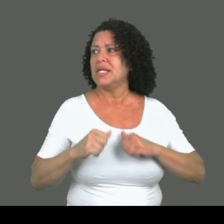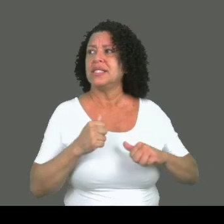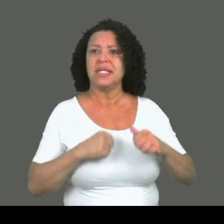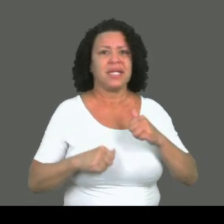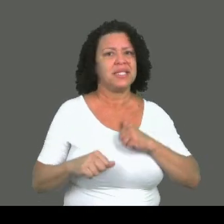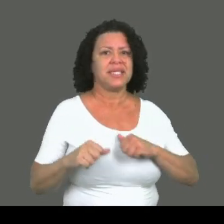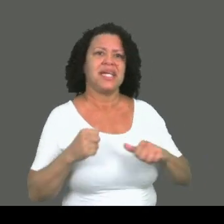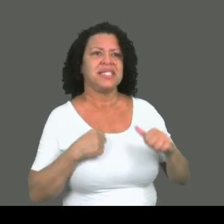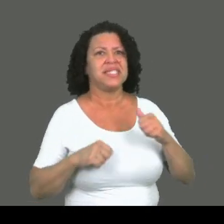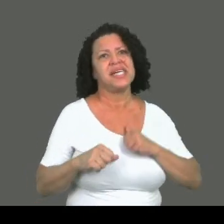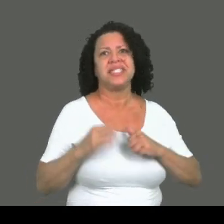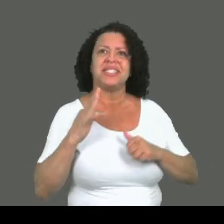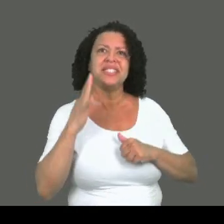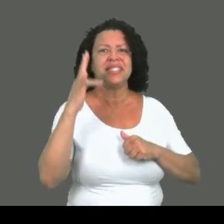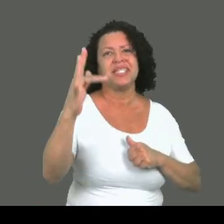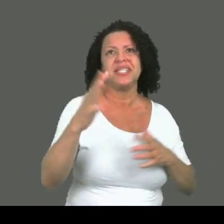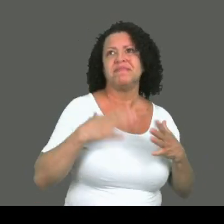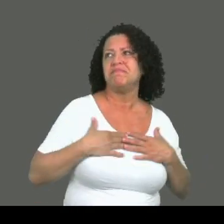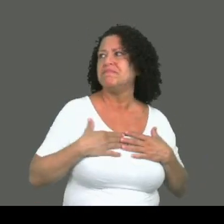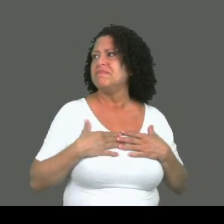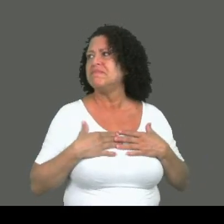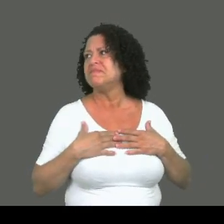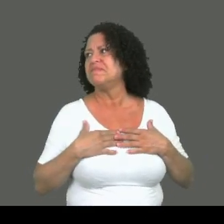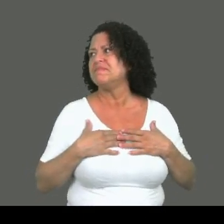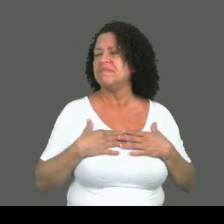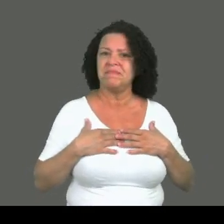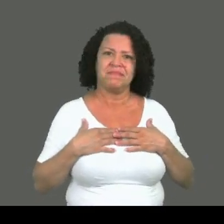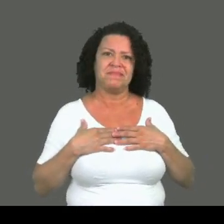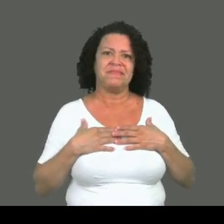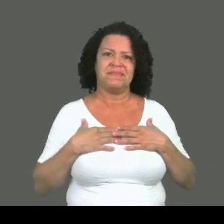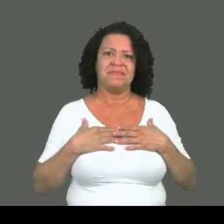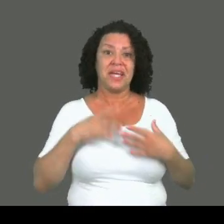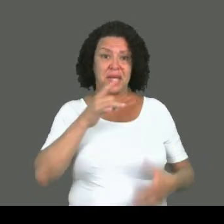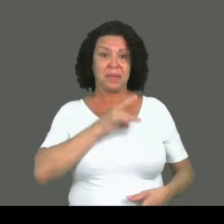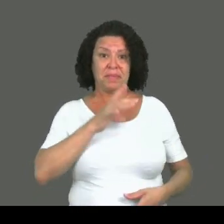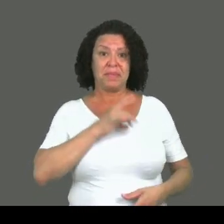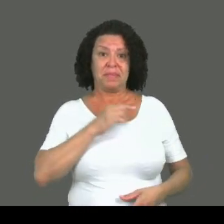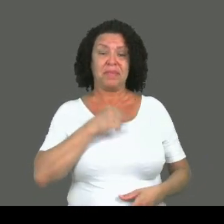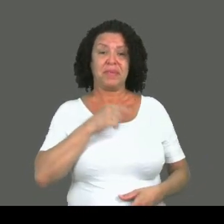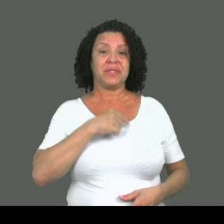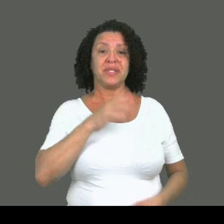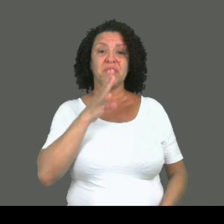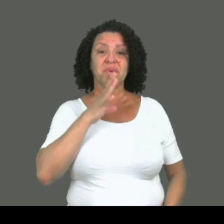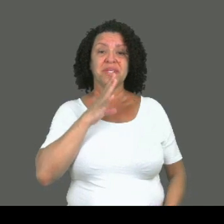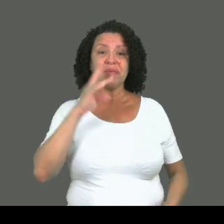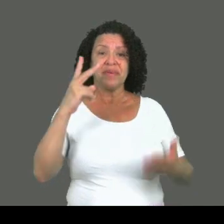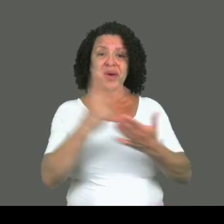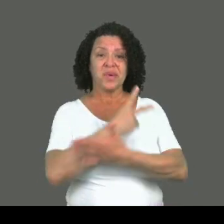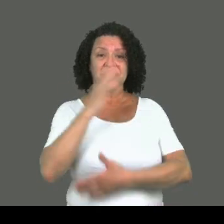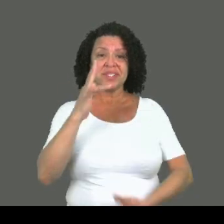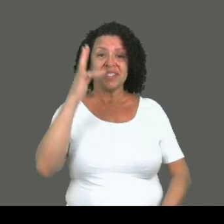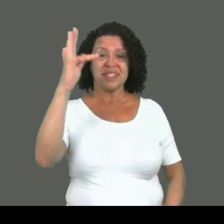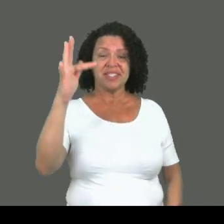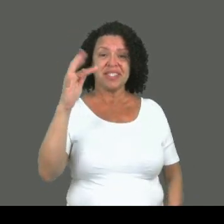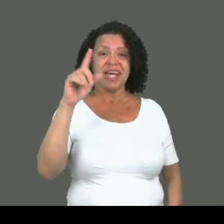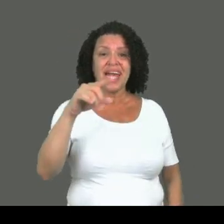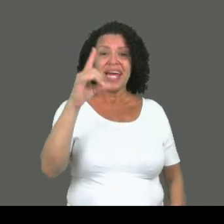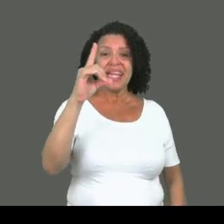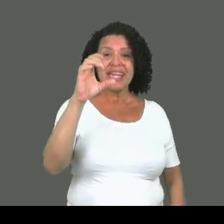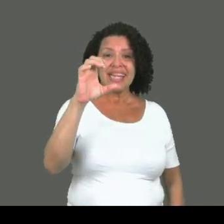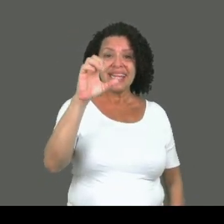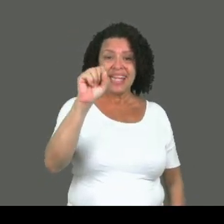fator imprevisibilidade, né? É o medo do desconhecido. Mas